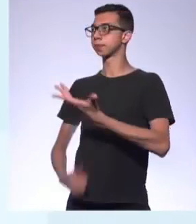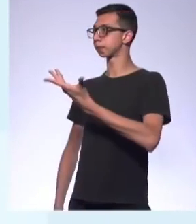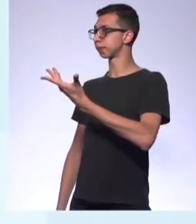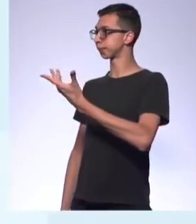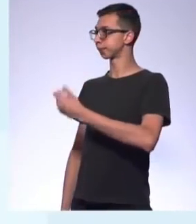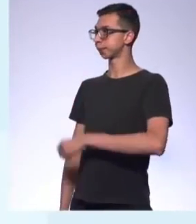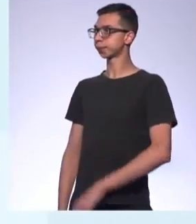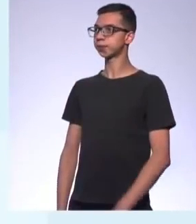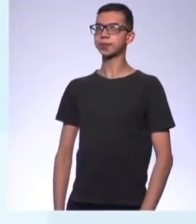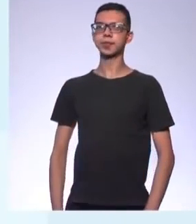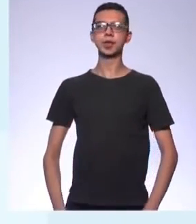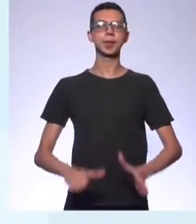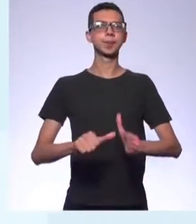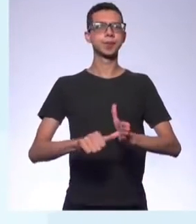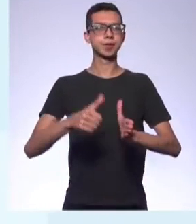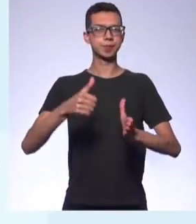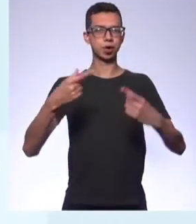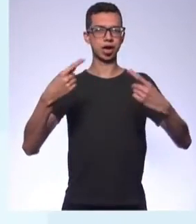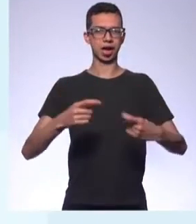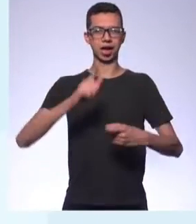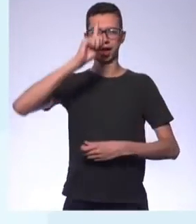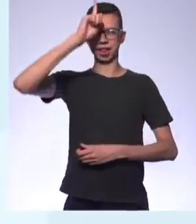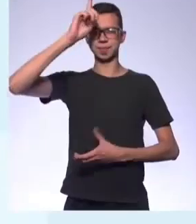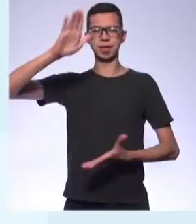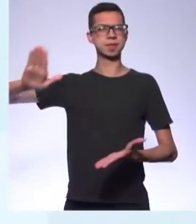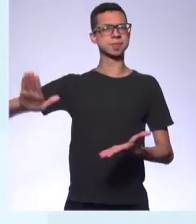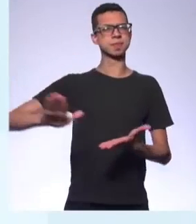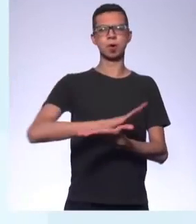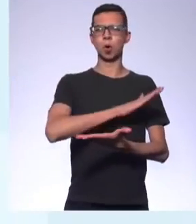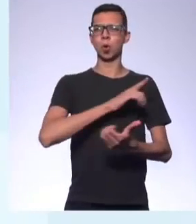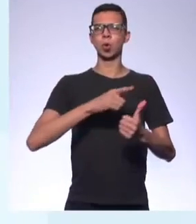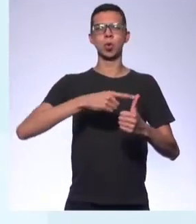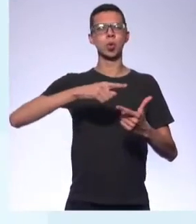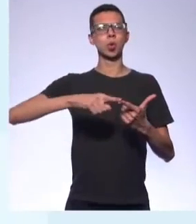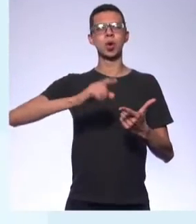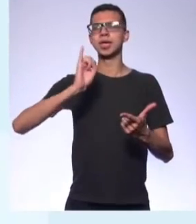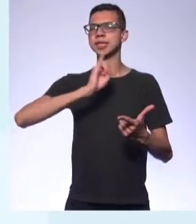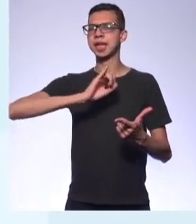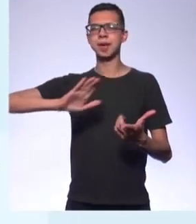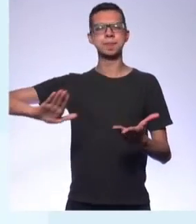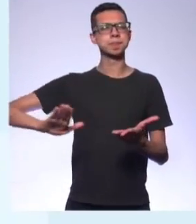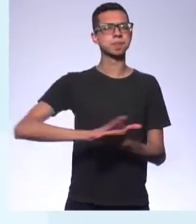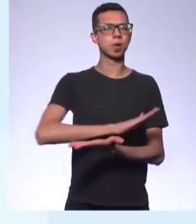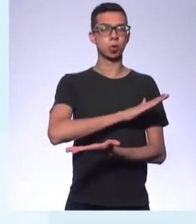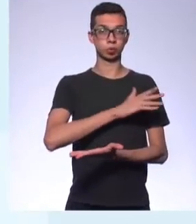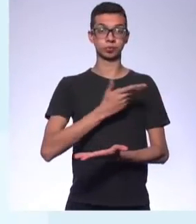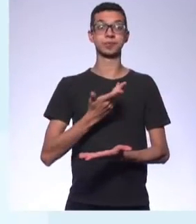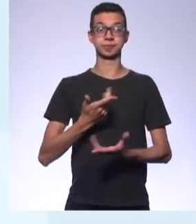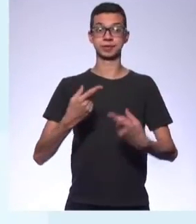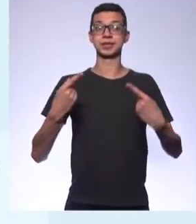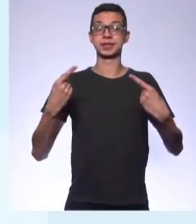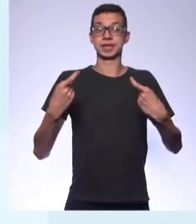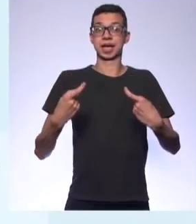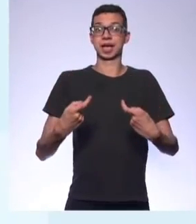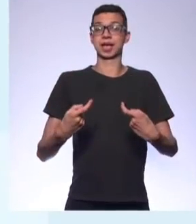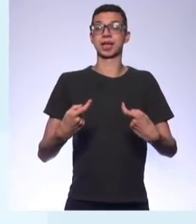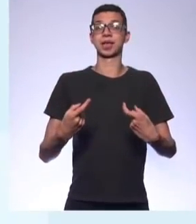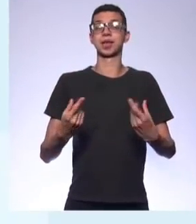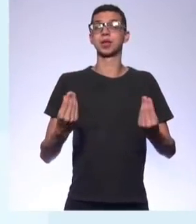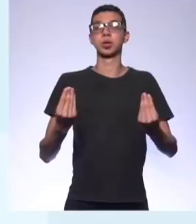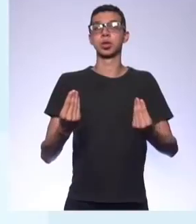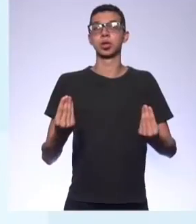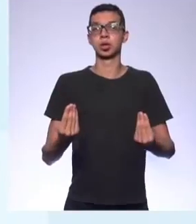Guerra Mundial devastou a Alemanha, devastou a Itália, uma guerra mecânica com